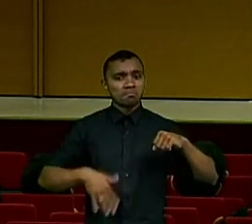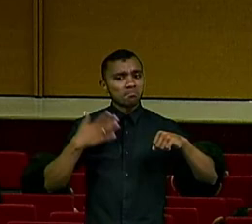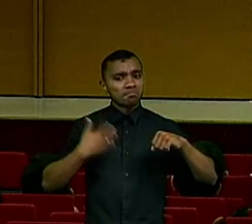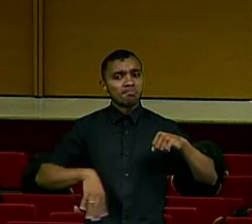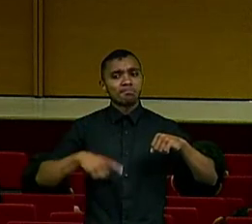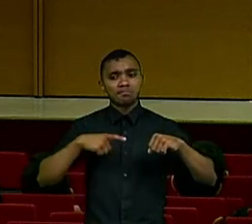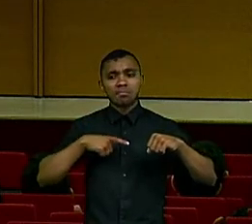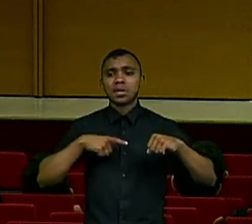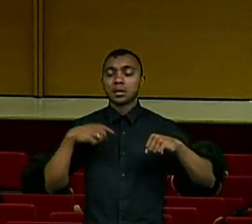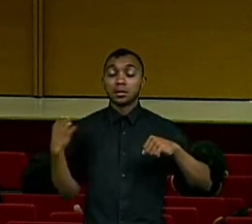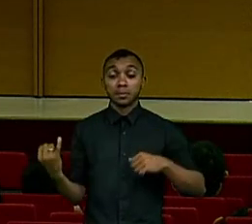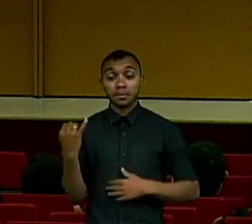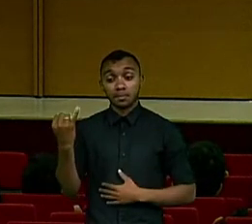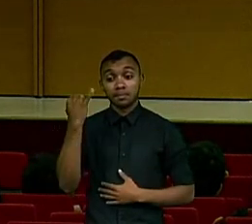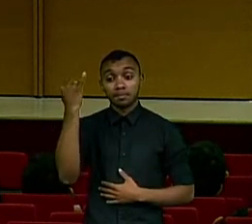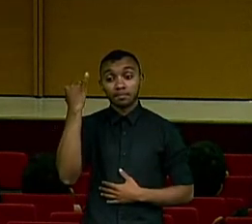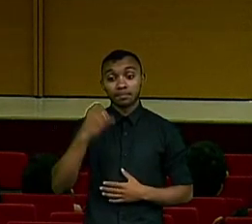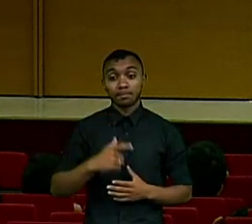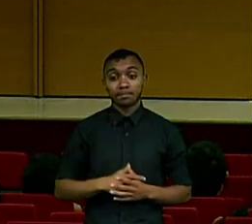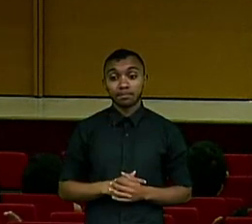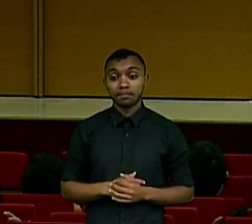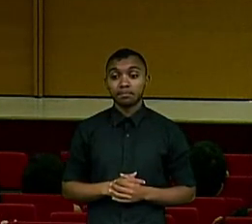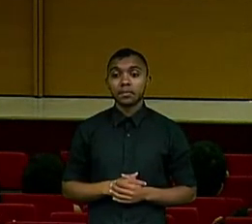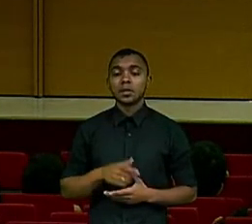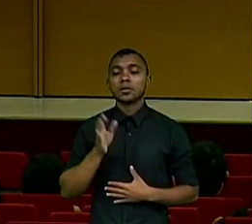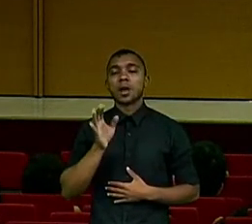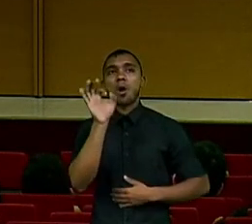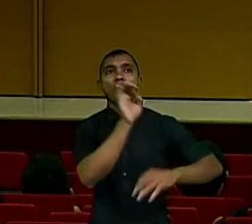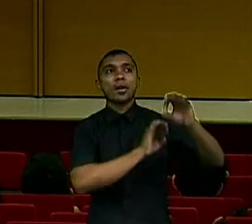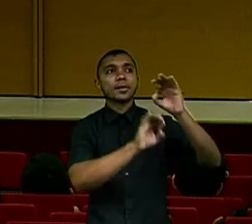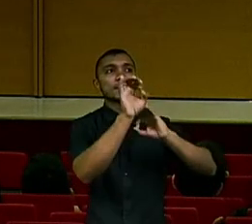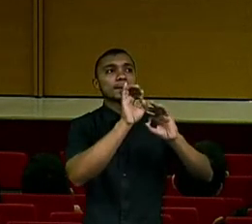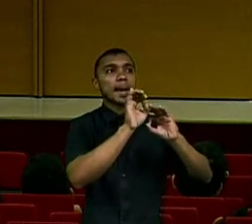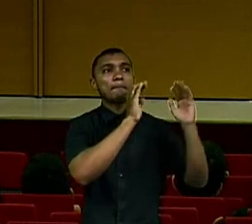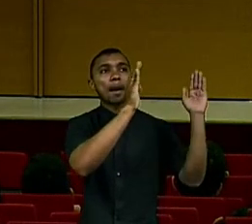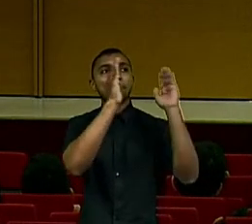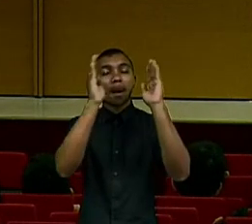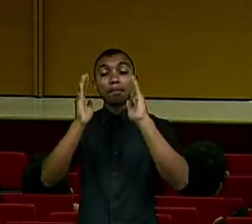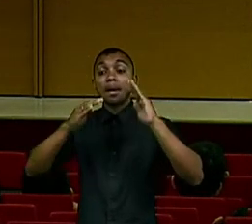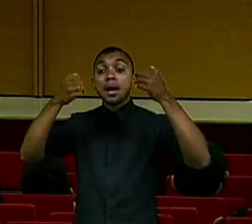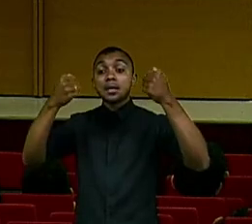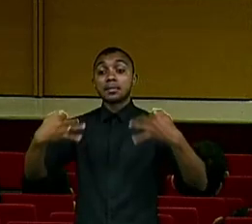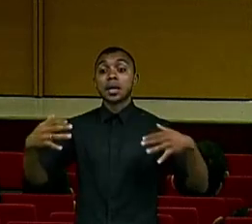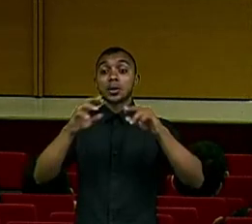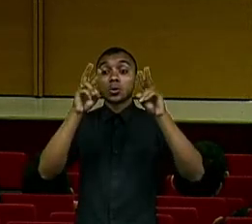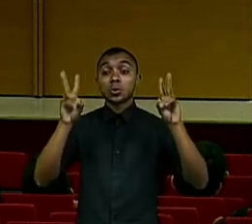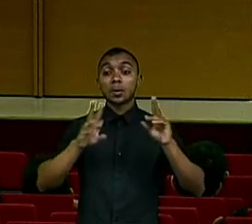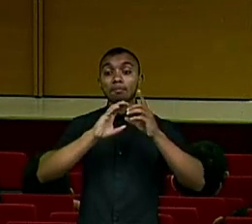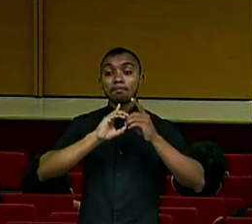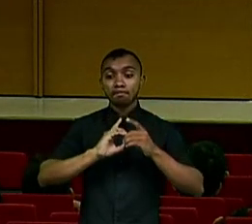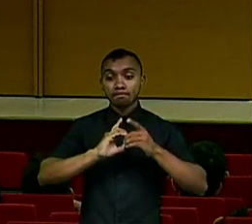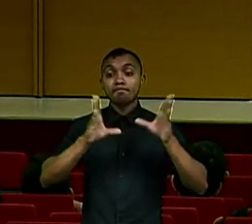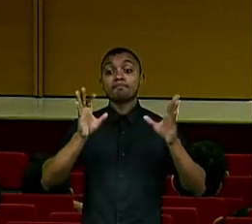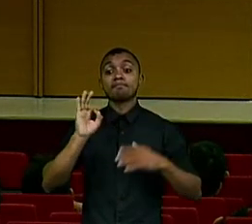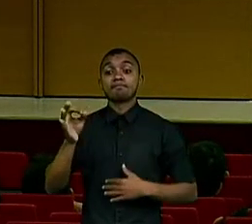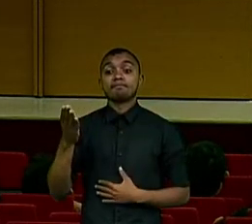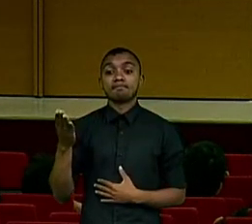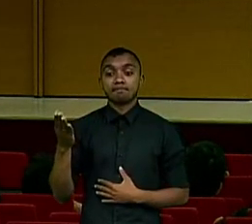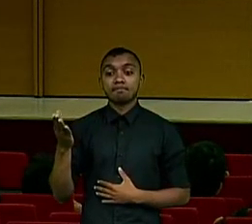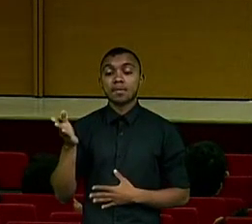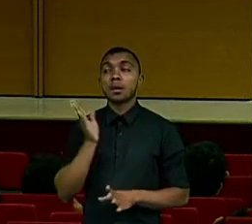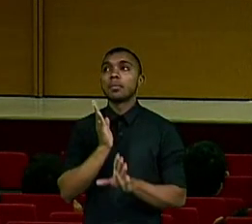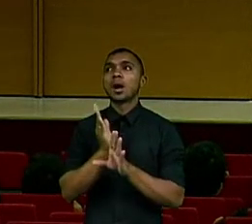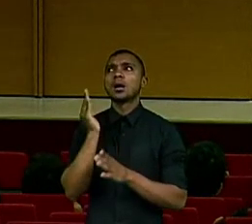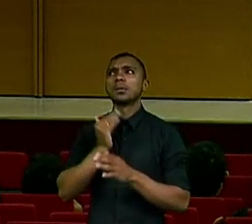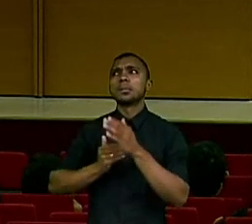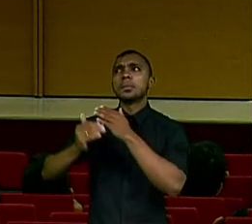importante tá eu separei aqui para a gente falar sobre esse período de redemocratização a partir do ponto